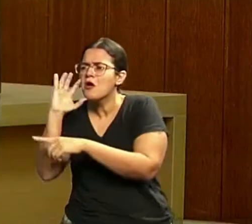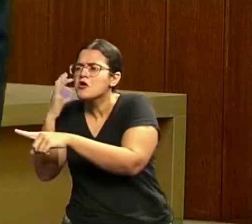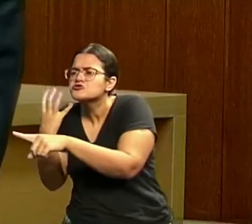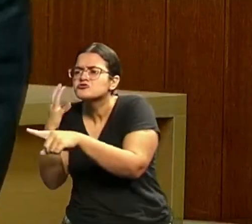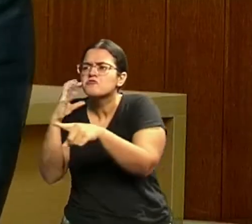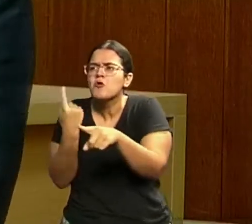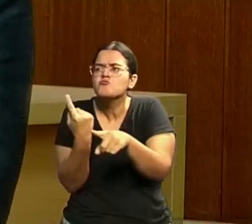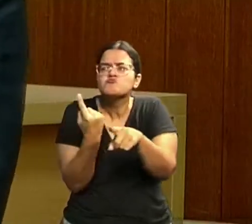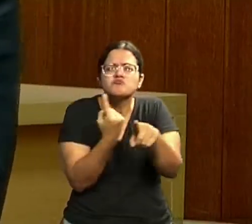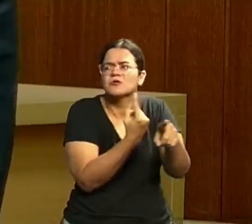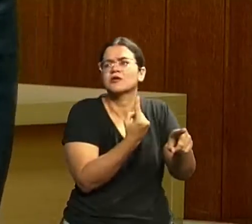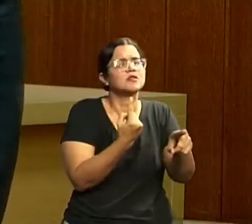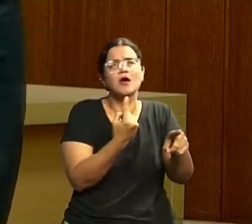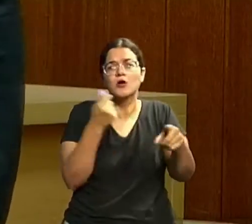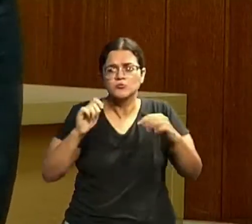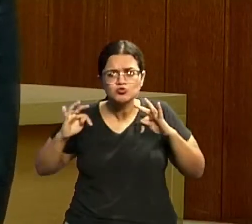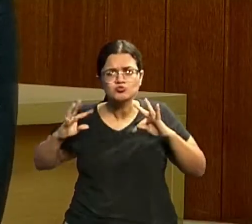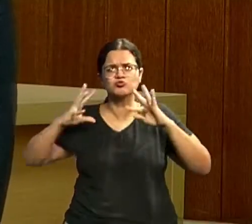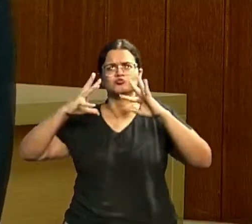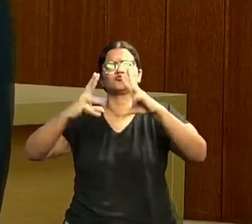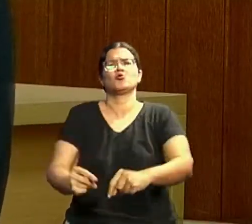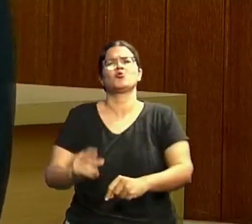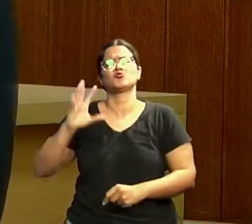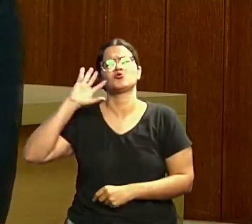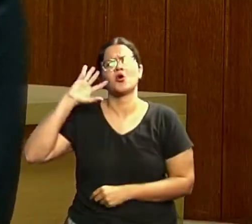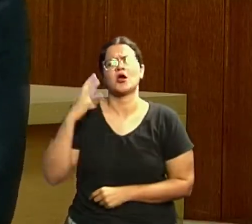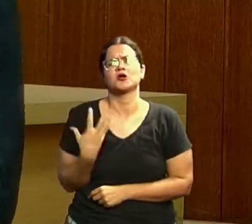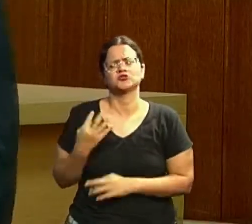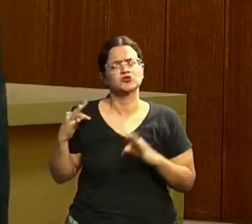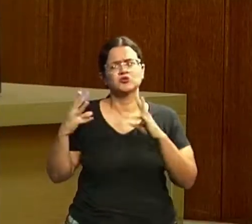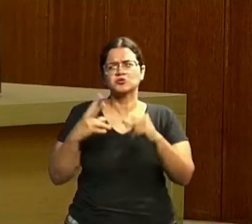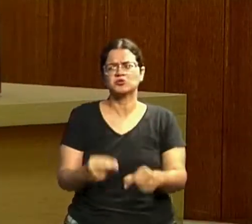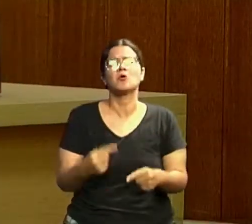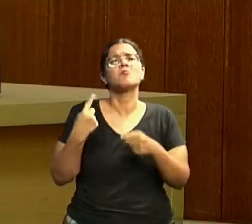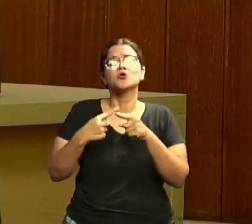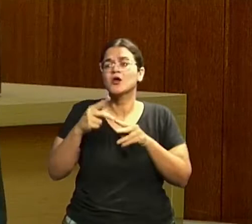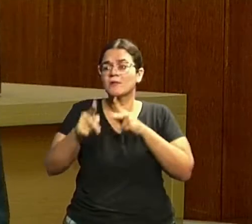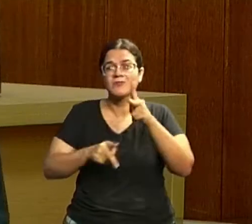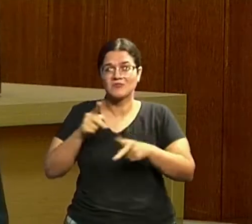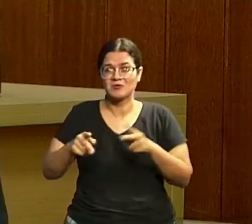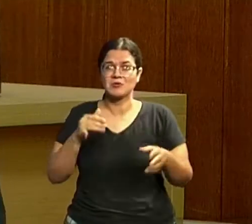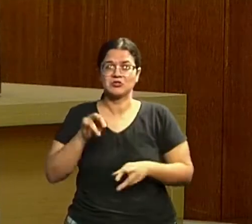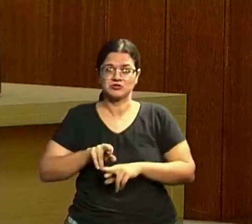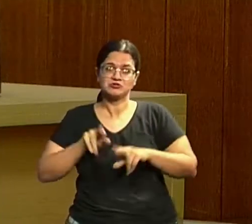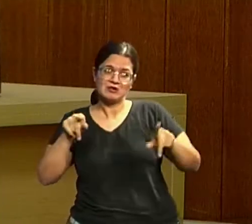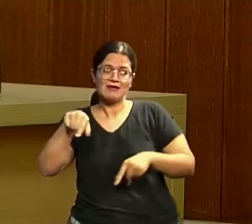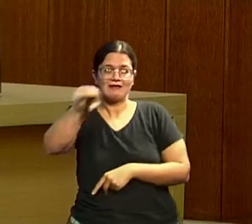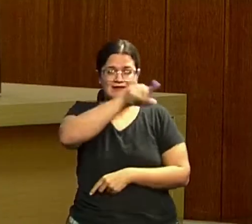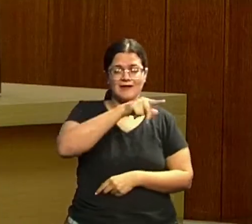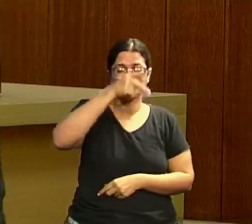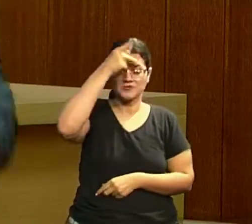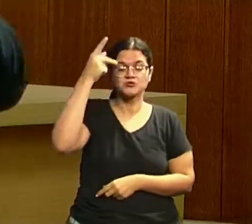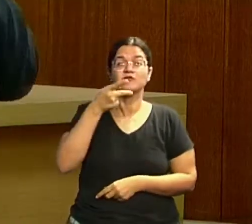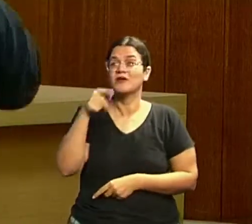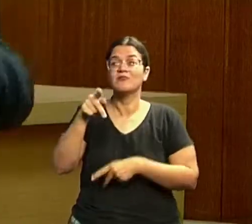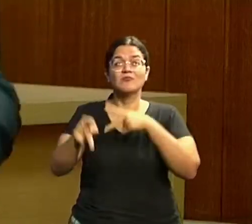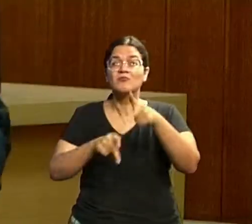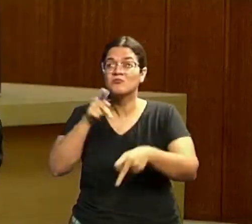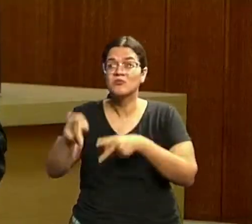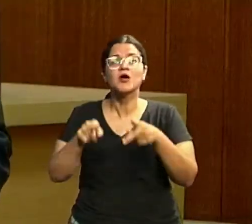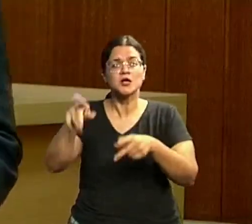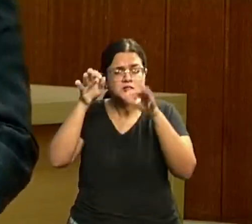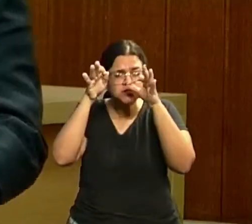ficar em arremedos. Por quê? Vereadores, vereadoras, a população, diferentemente do que se fala, a população